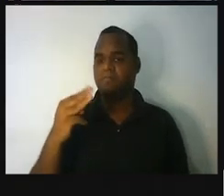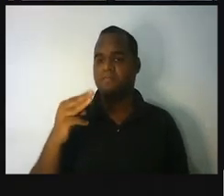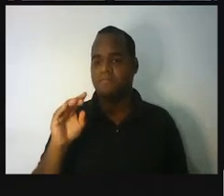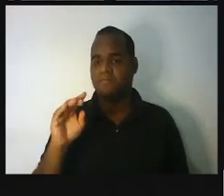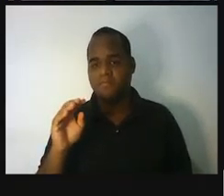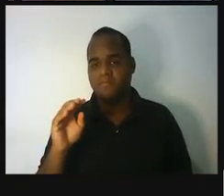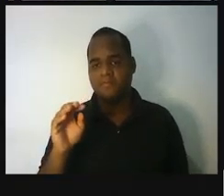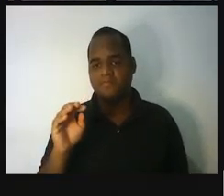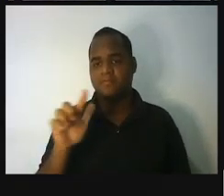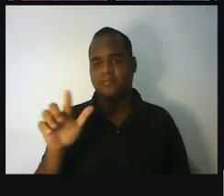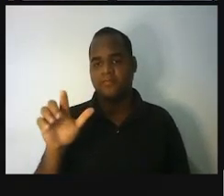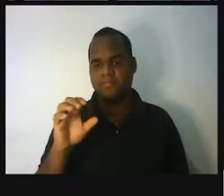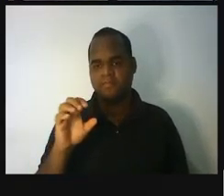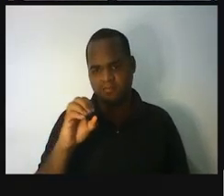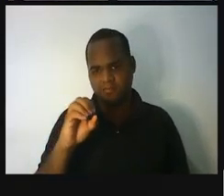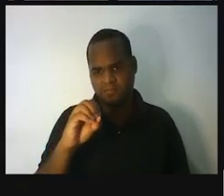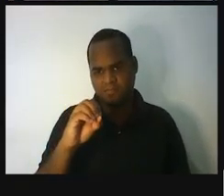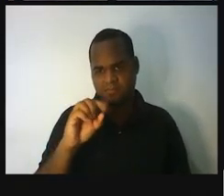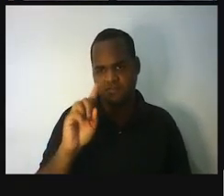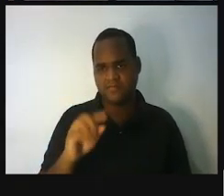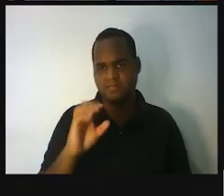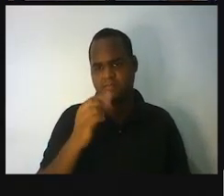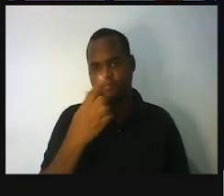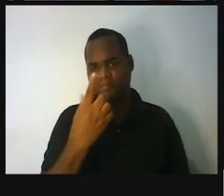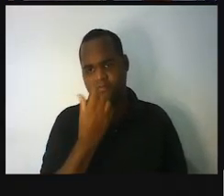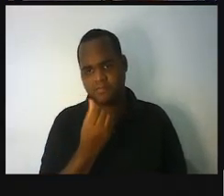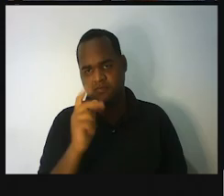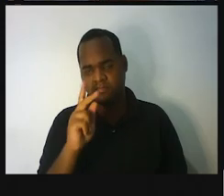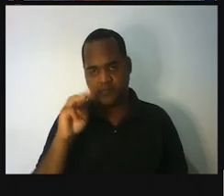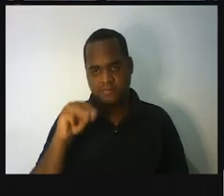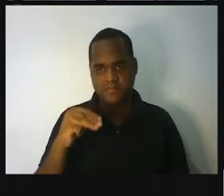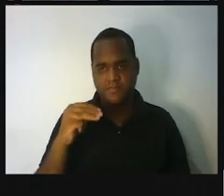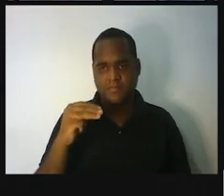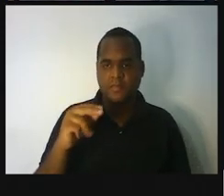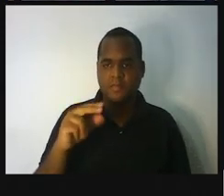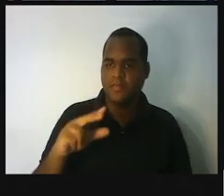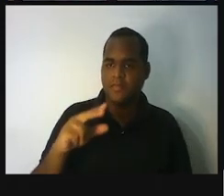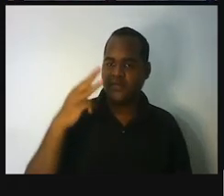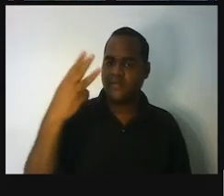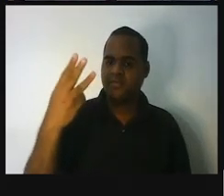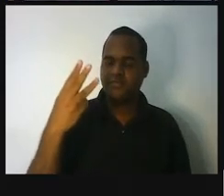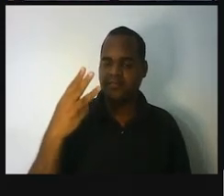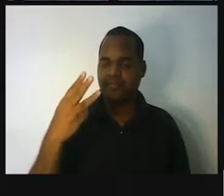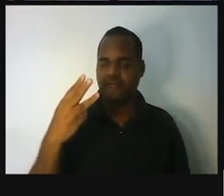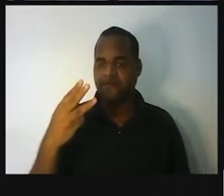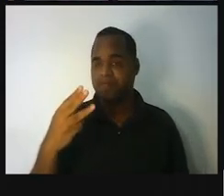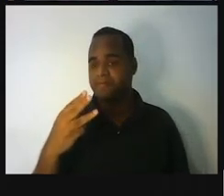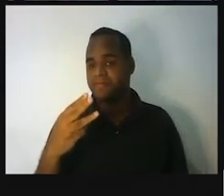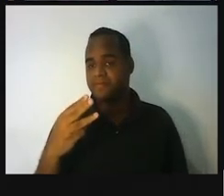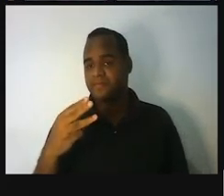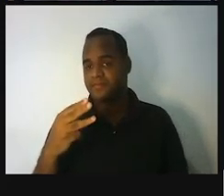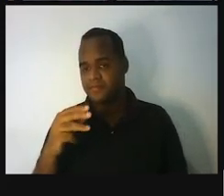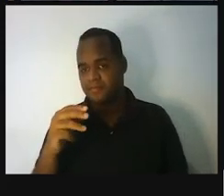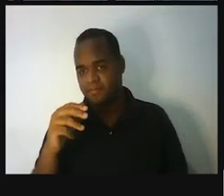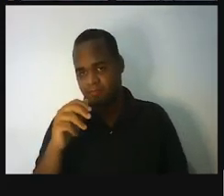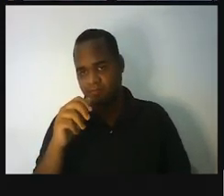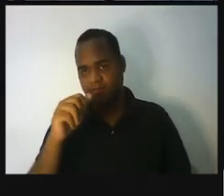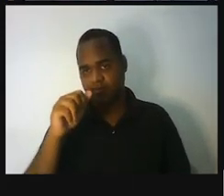2, é 0,026 quilômetros cúbicos. Em Paulo Afonso